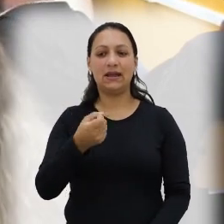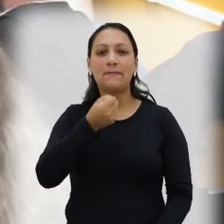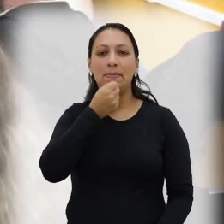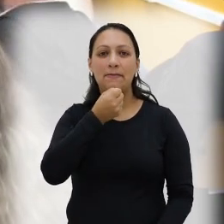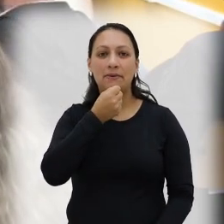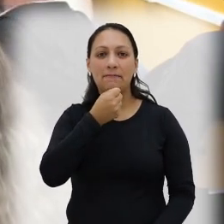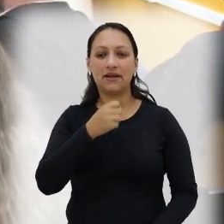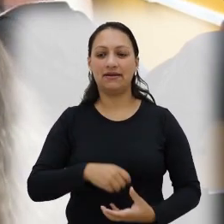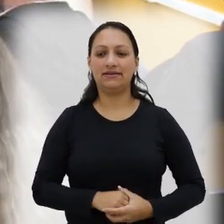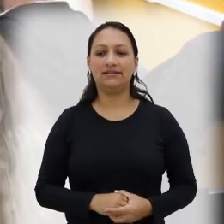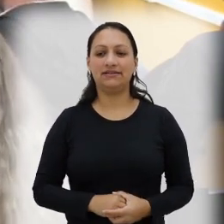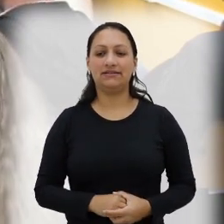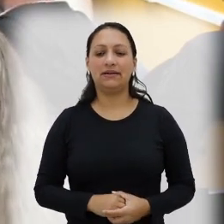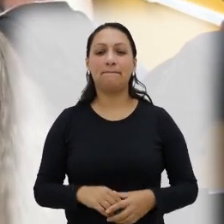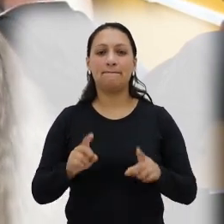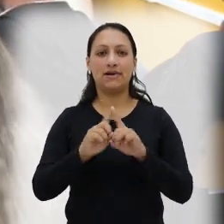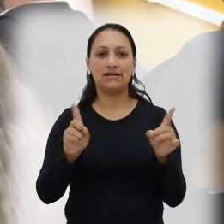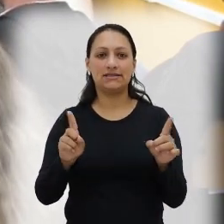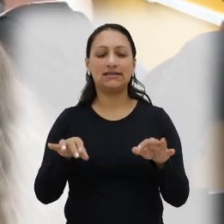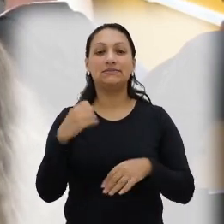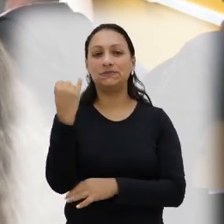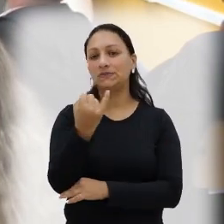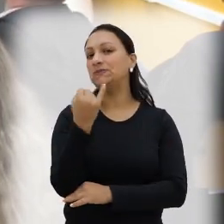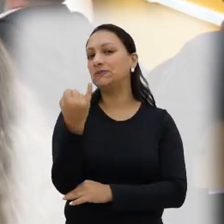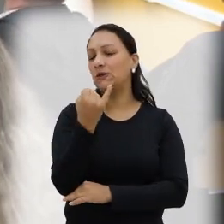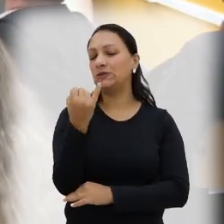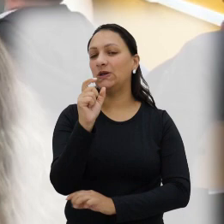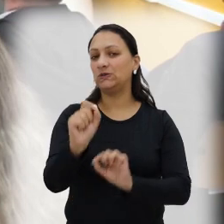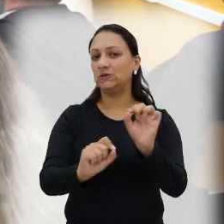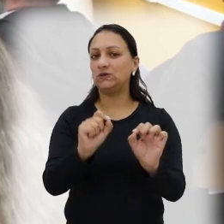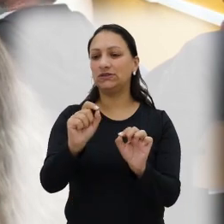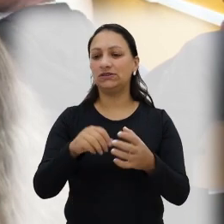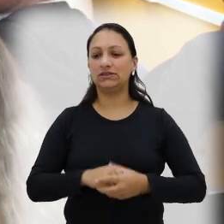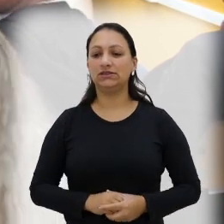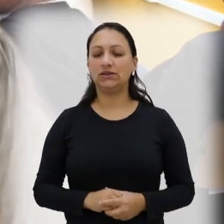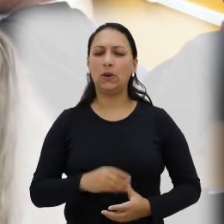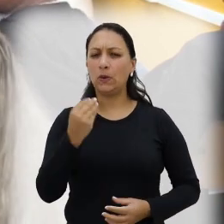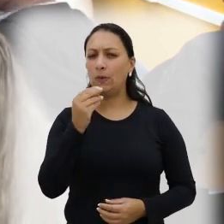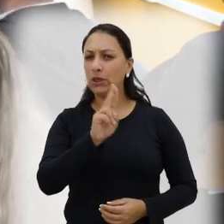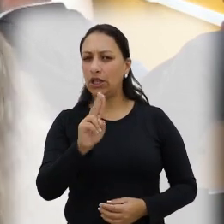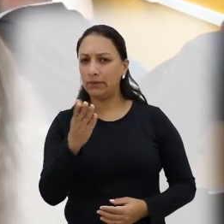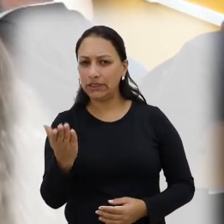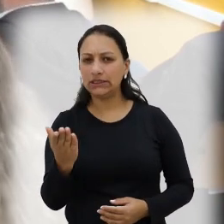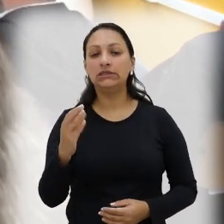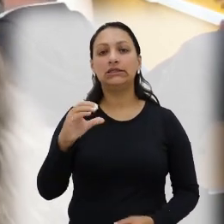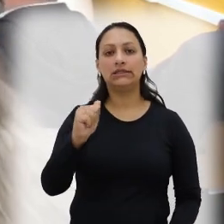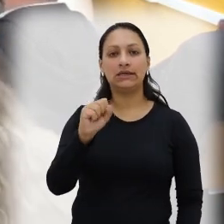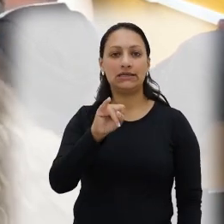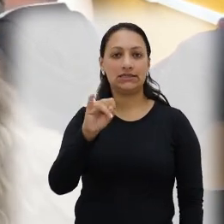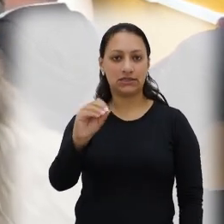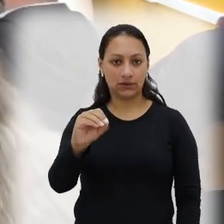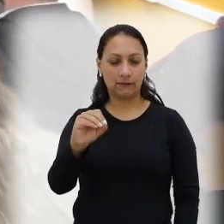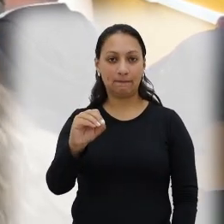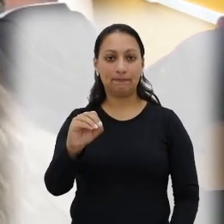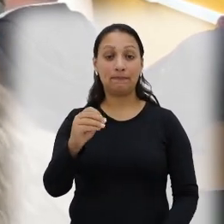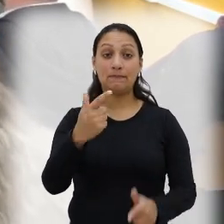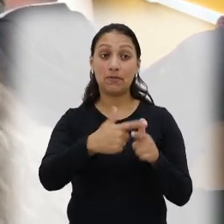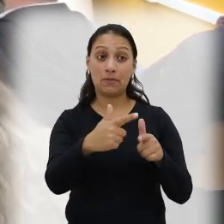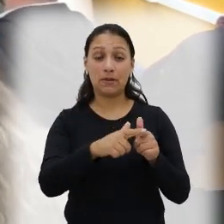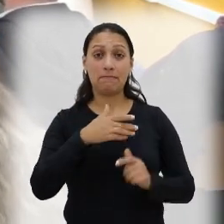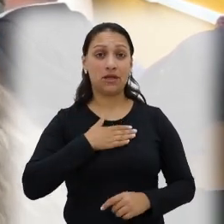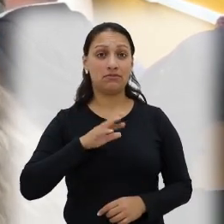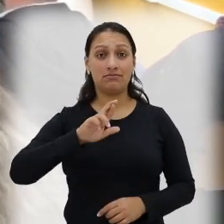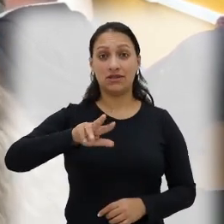vou falar do jeito que tu falou. Pessoal, é importante, tá? Pegando, como é que é teu nome? Cássio. Meu problema não